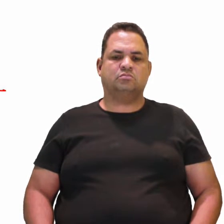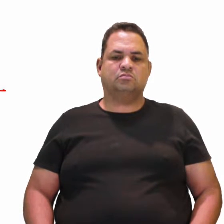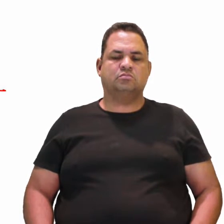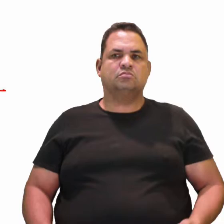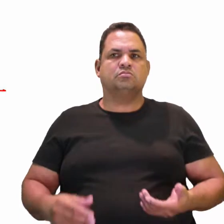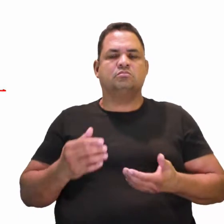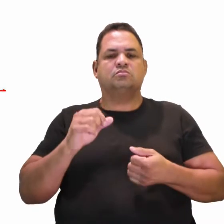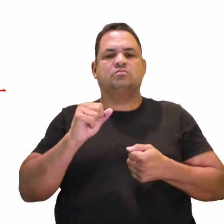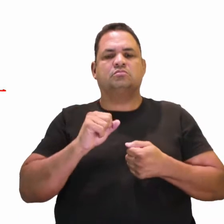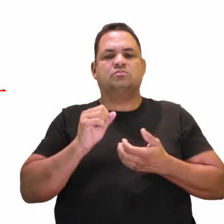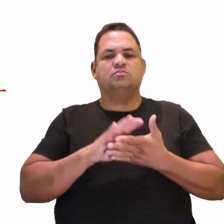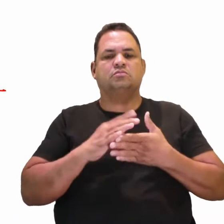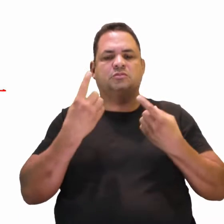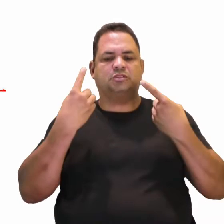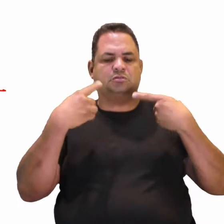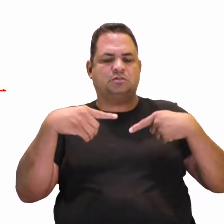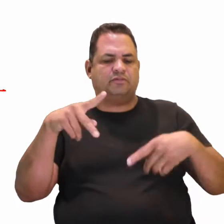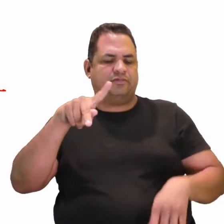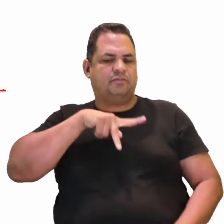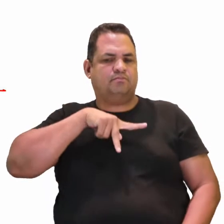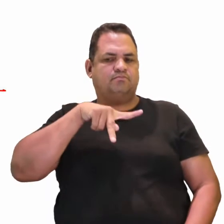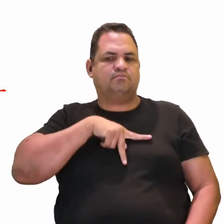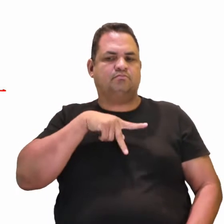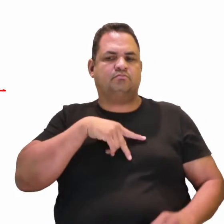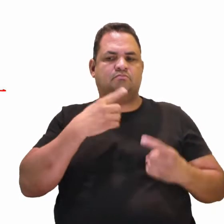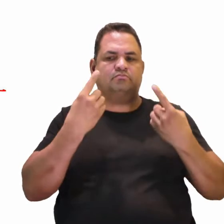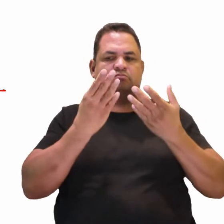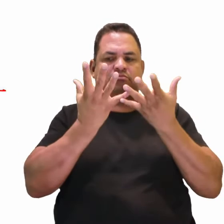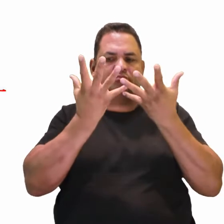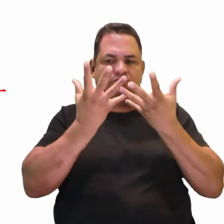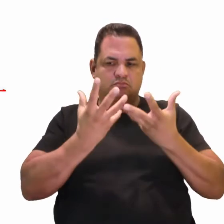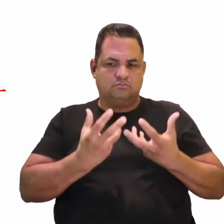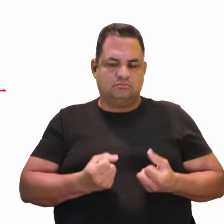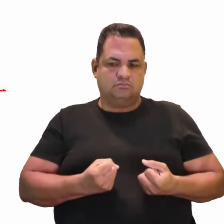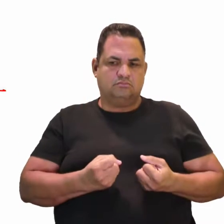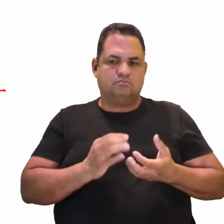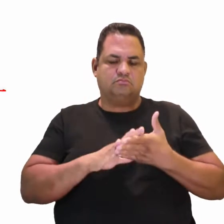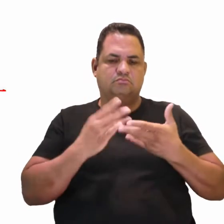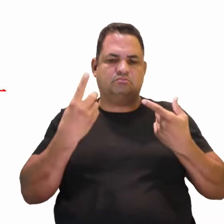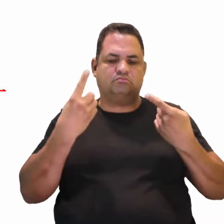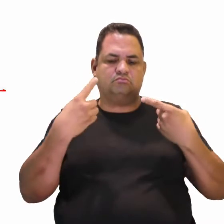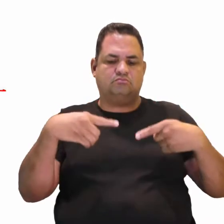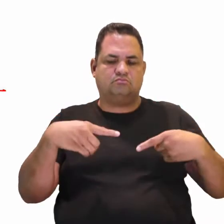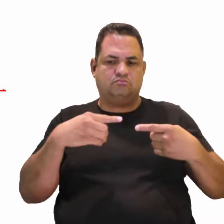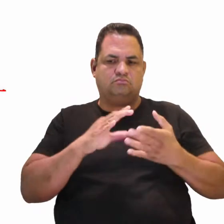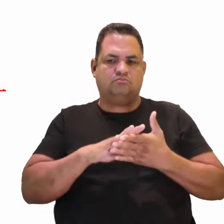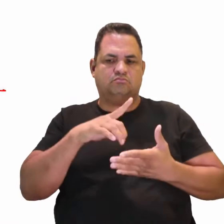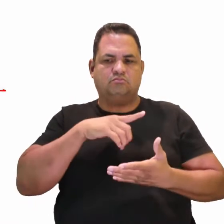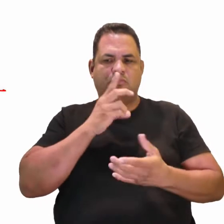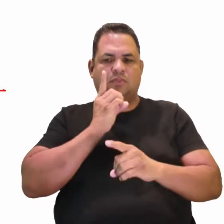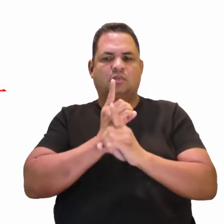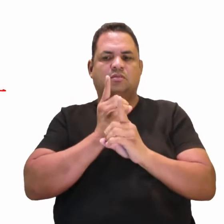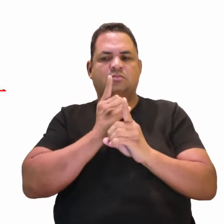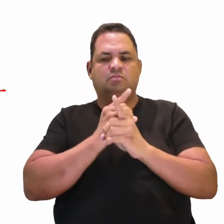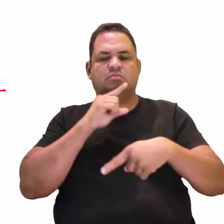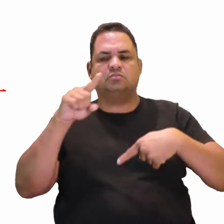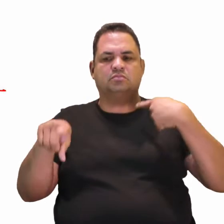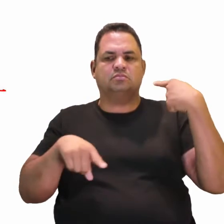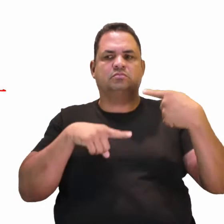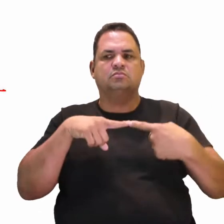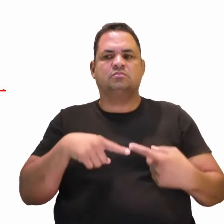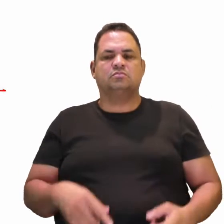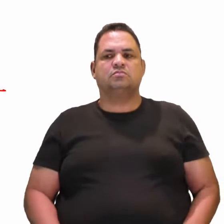ato de se desafiar, né? Então, assim, você vai aceitar um desafio para encontrar aí um objetivo.